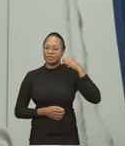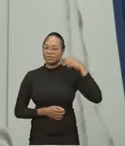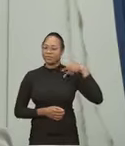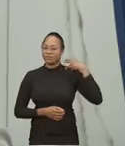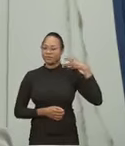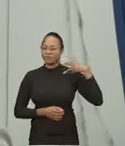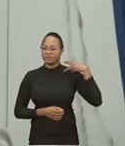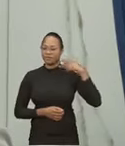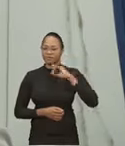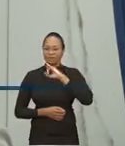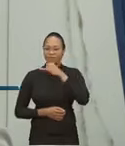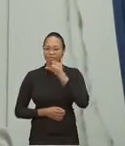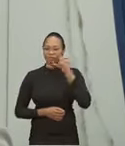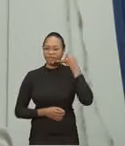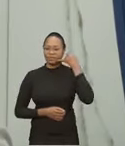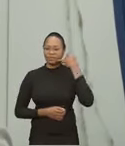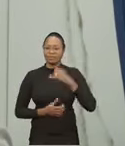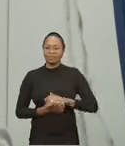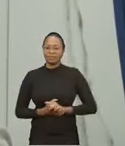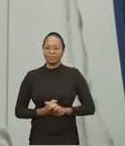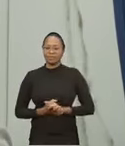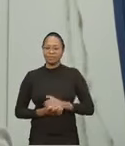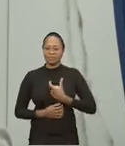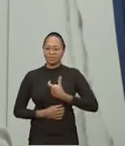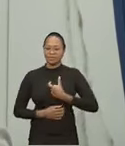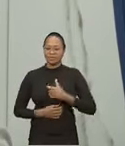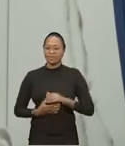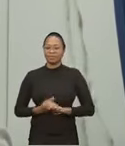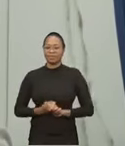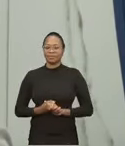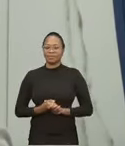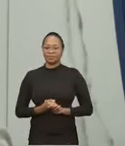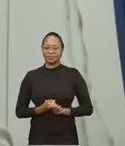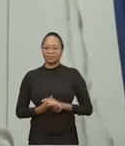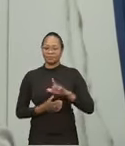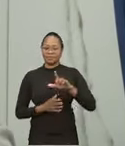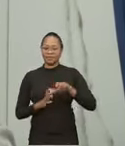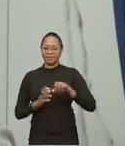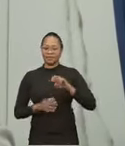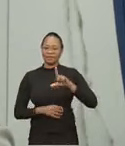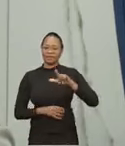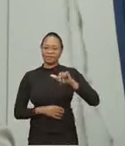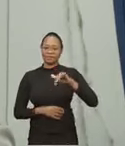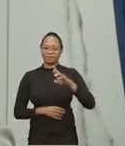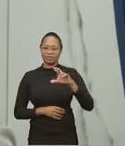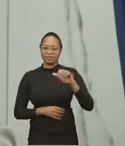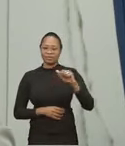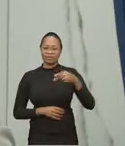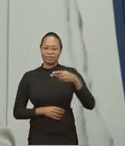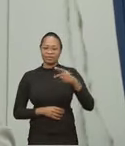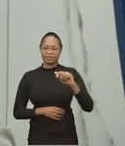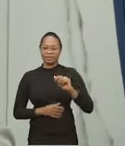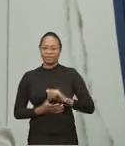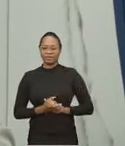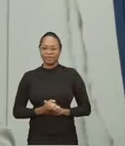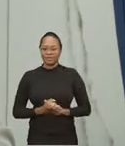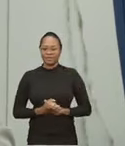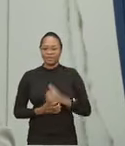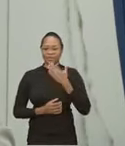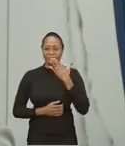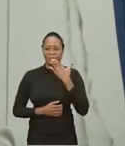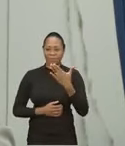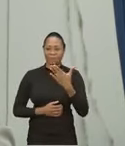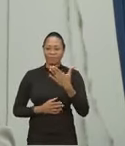consegue o título de cidadão de Camaçari ao senhor Aleixo Belov. O projeto de resolução vinha acompanhado do parecer da Comissão